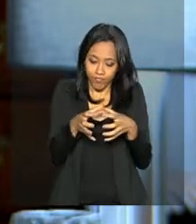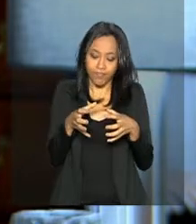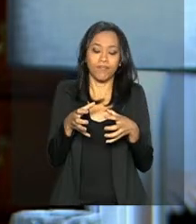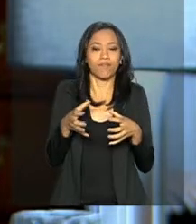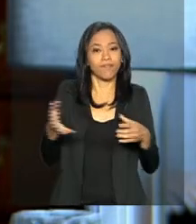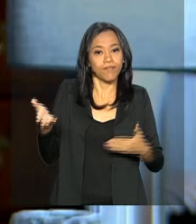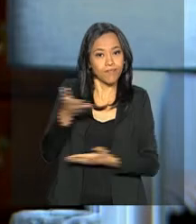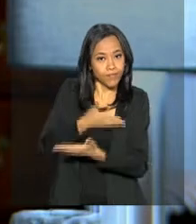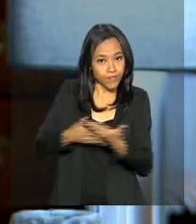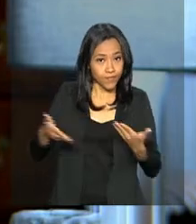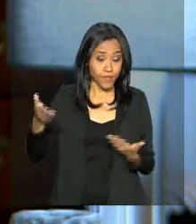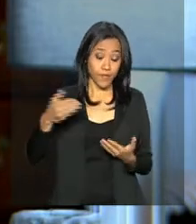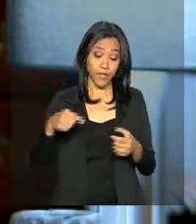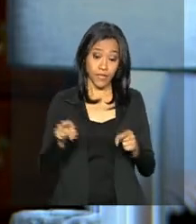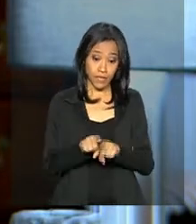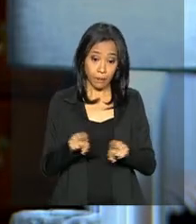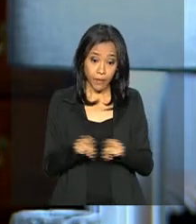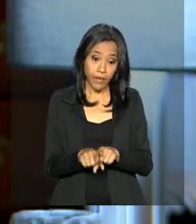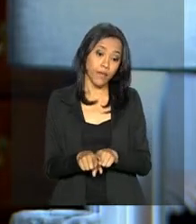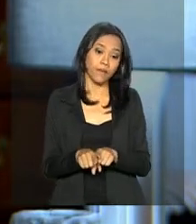caso da dadá